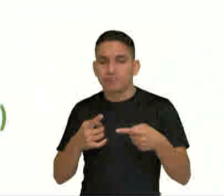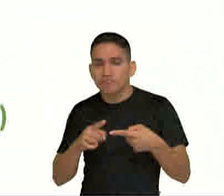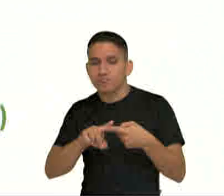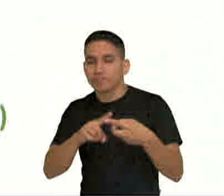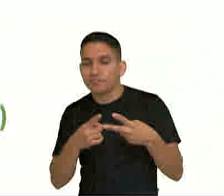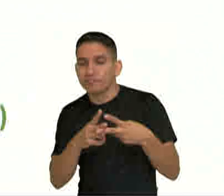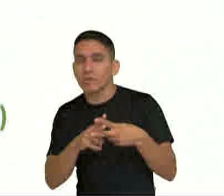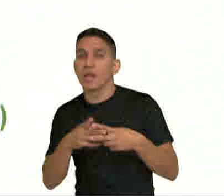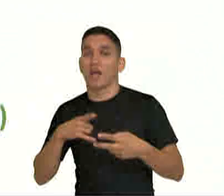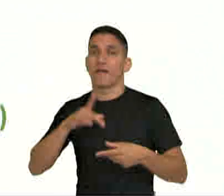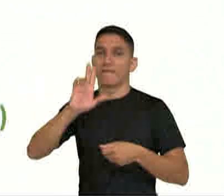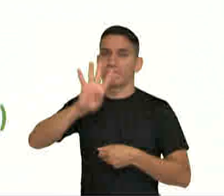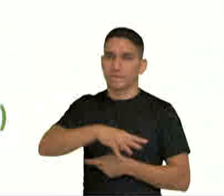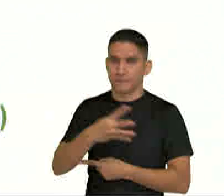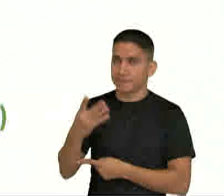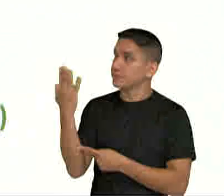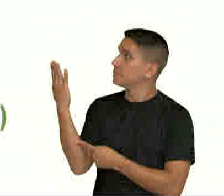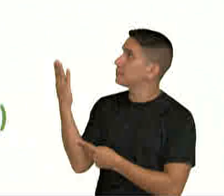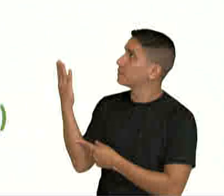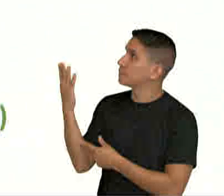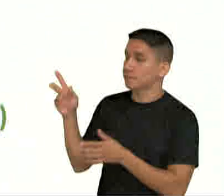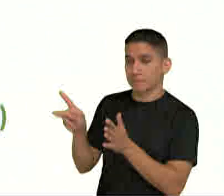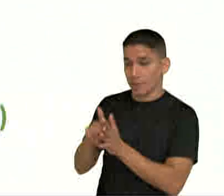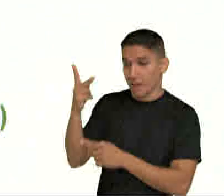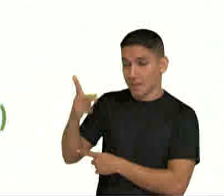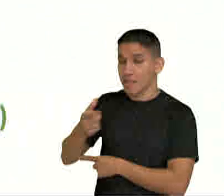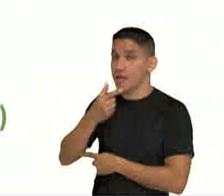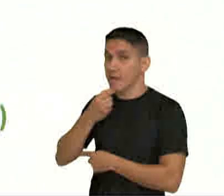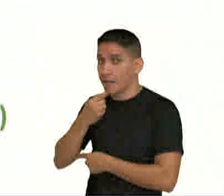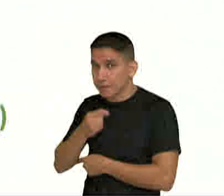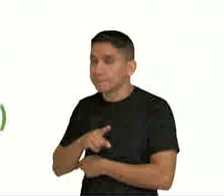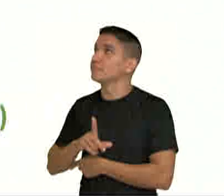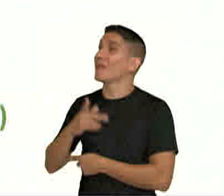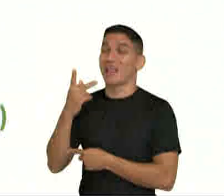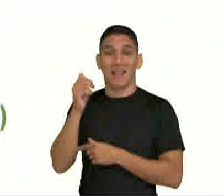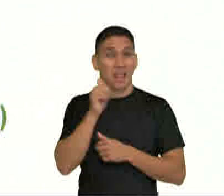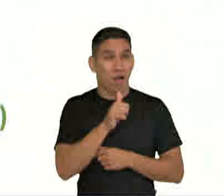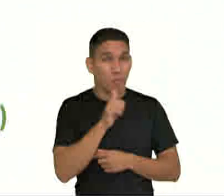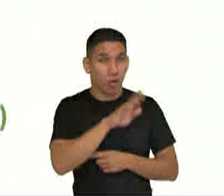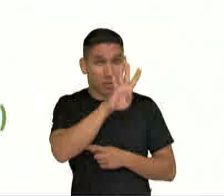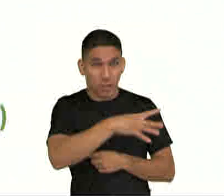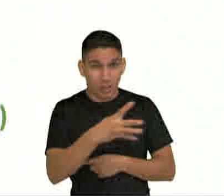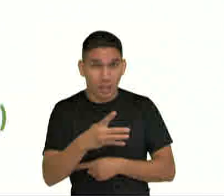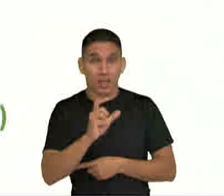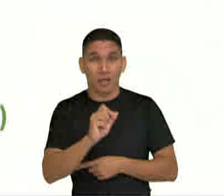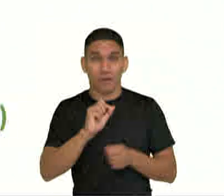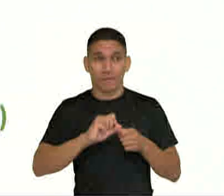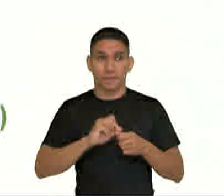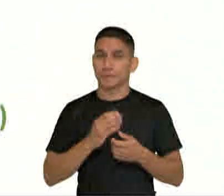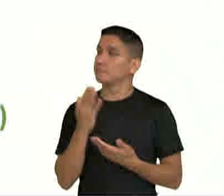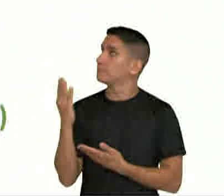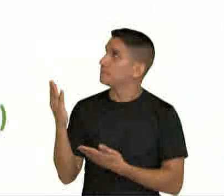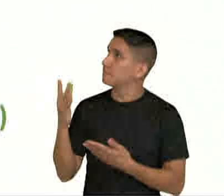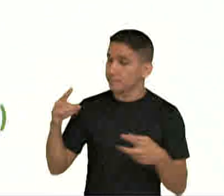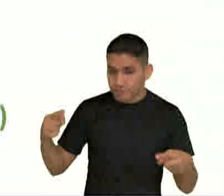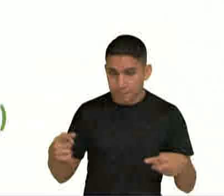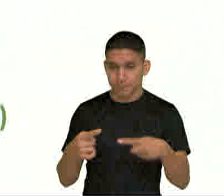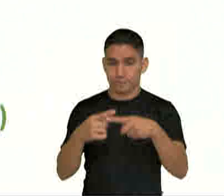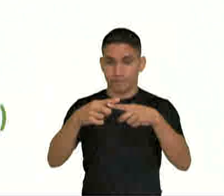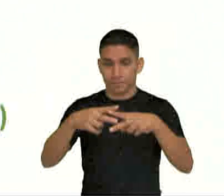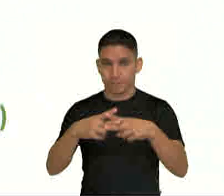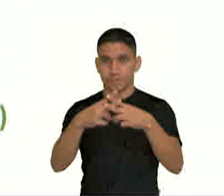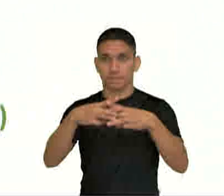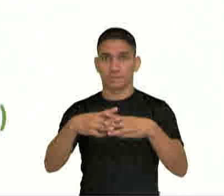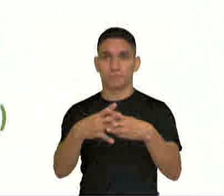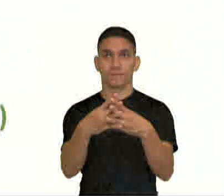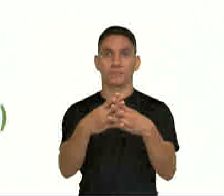ficou azão, azinho, bezão, bezinho dele, e dela eu escolhi o azão, azinho, bezinho, bezinho. Fazendo o cruzamento, deu